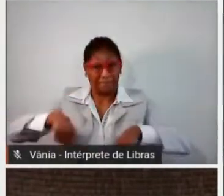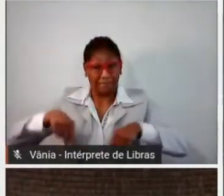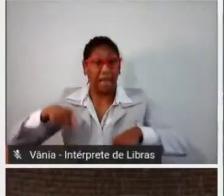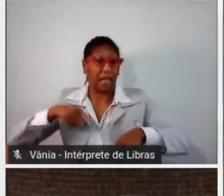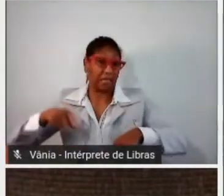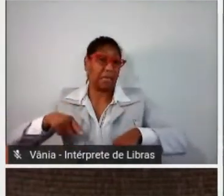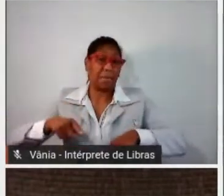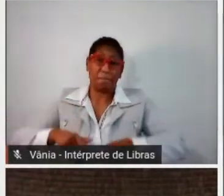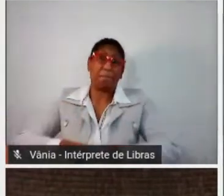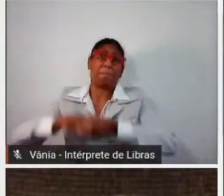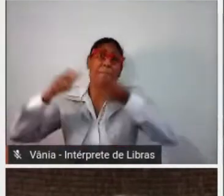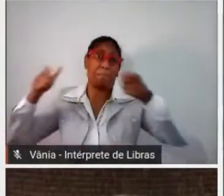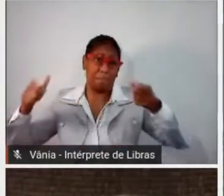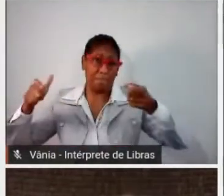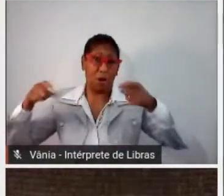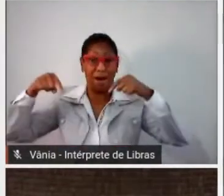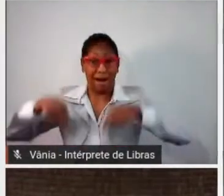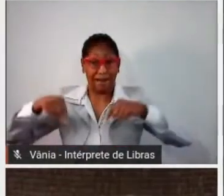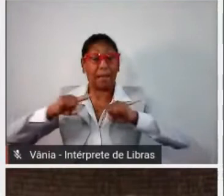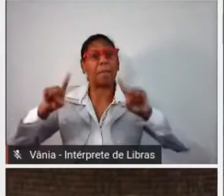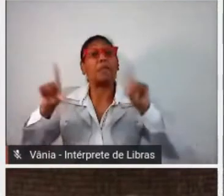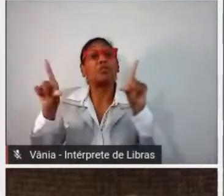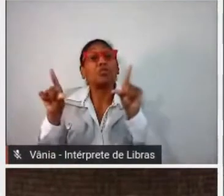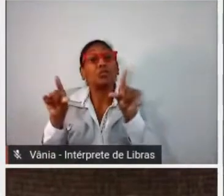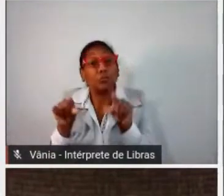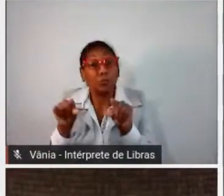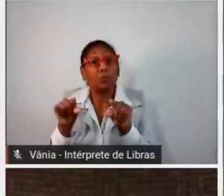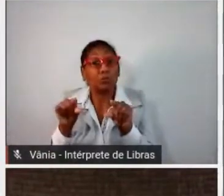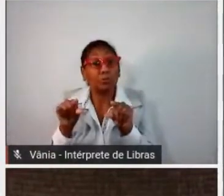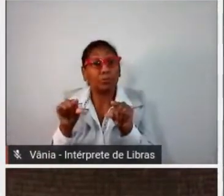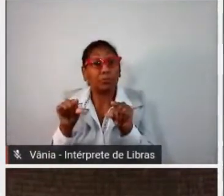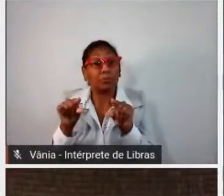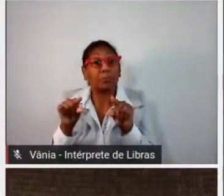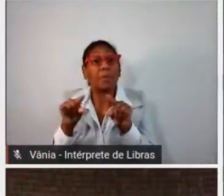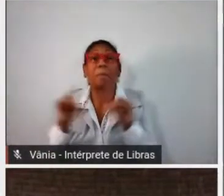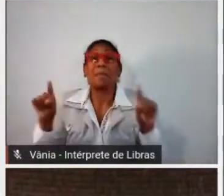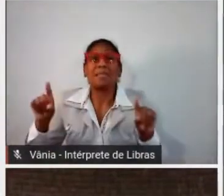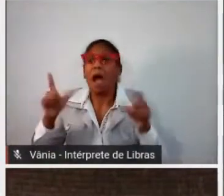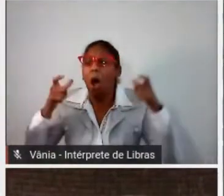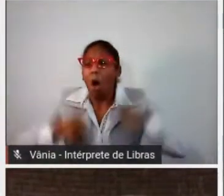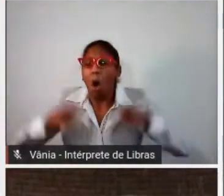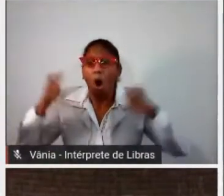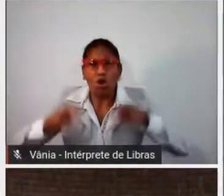gente está vendo uma estabilização, até redução, em alguns casos, mas ainda é onde concentra